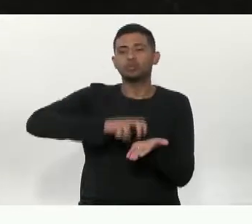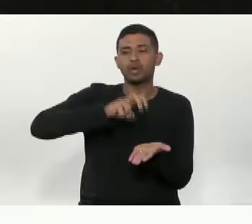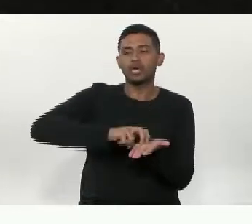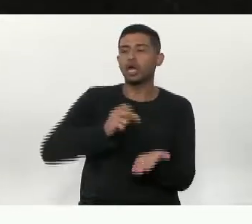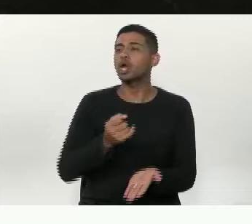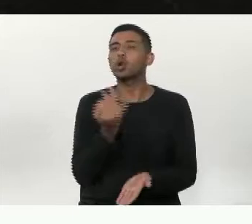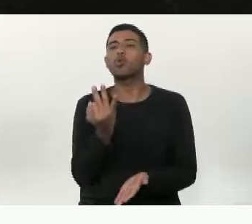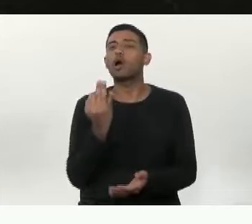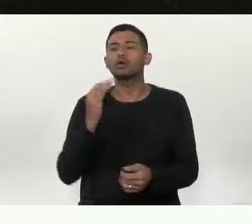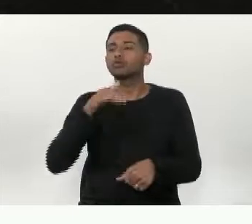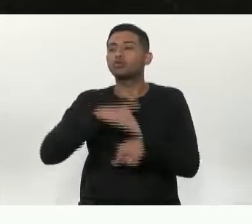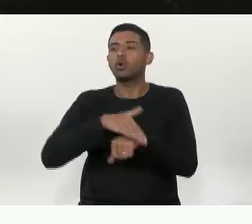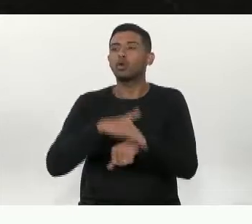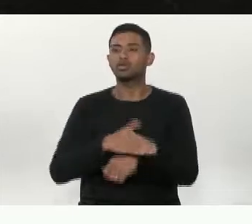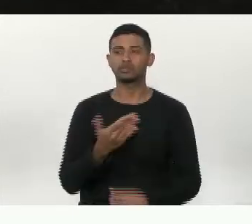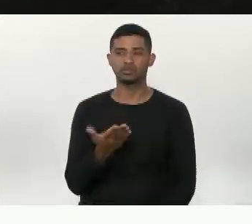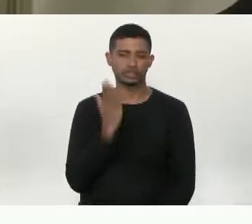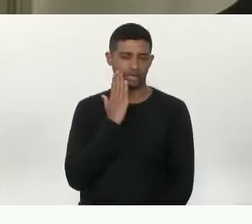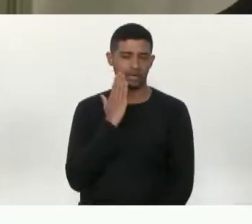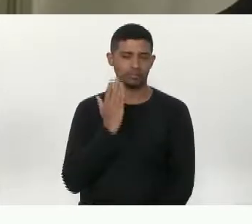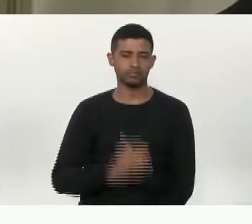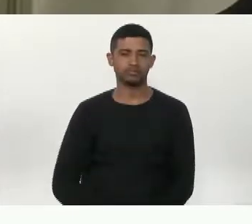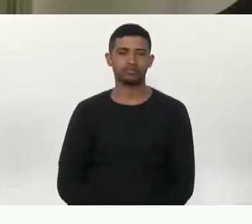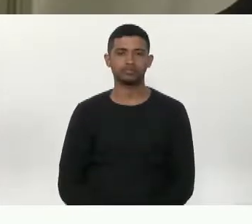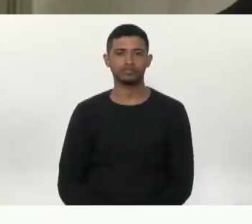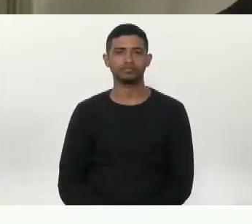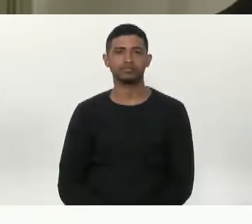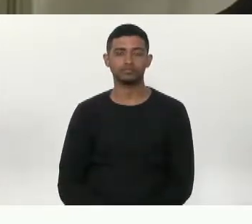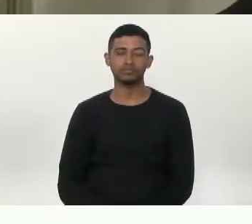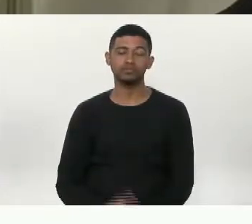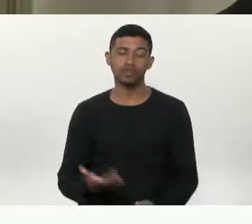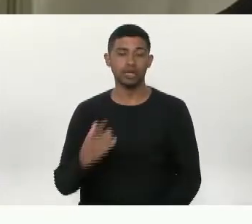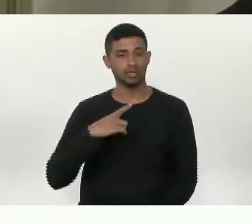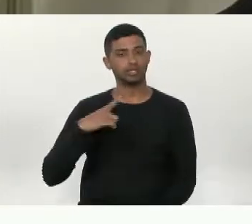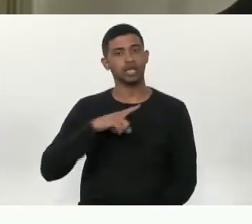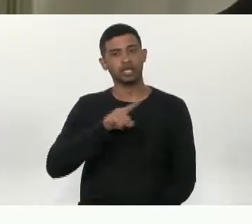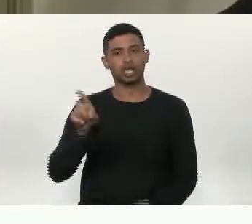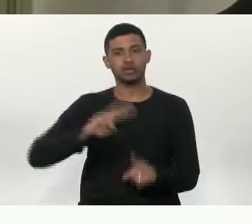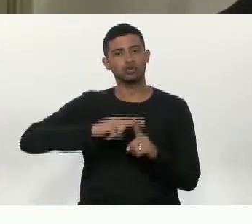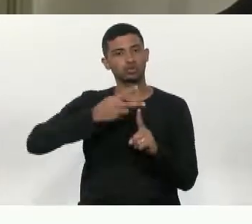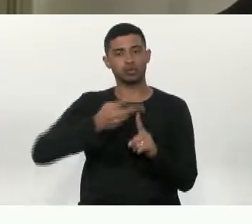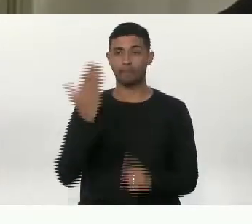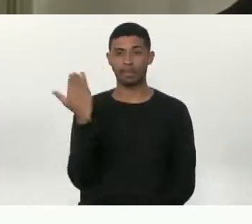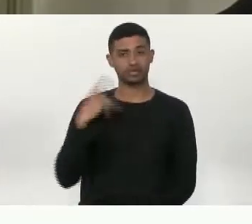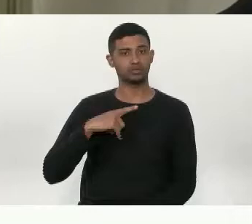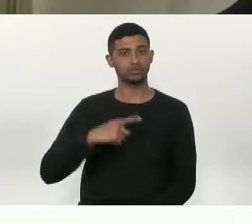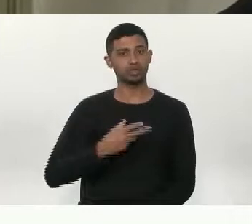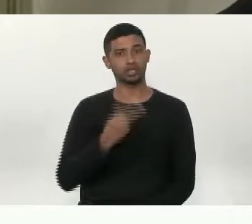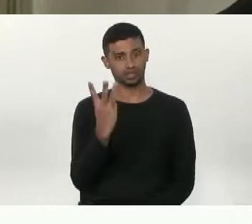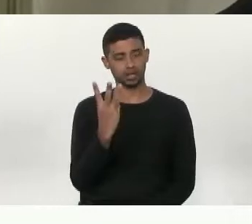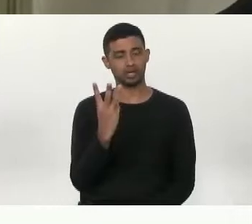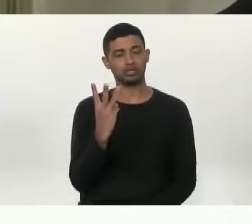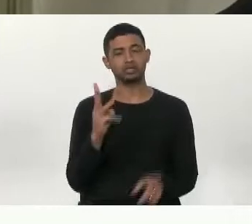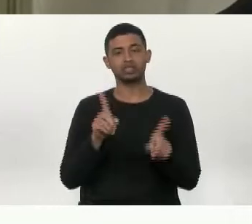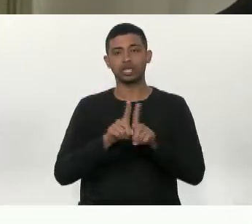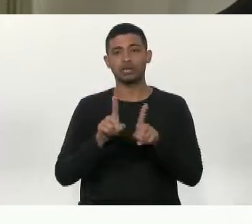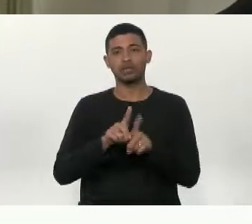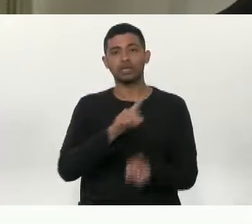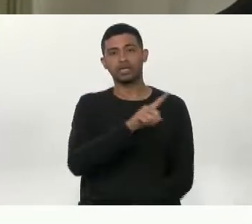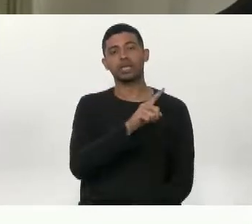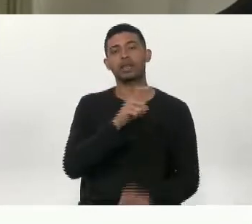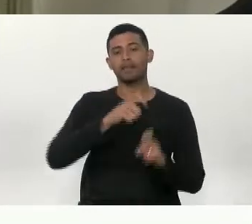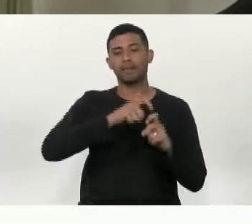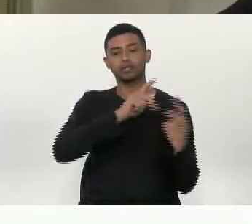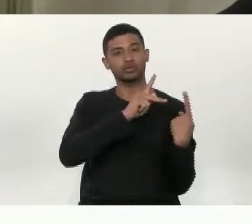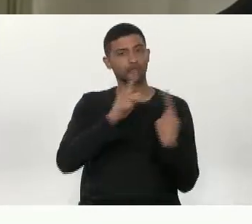no período noturno? Não, os plantonistas, na época, eram 3, mais o visitante, o visitador. O